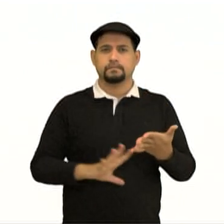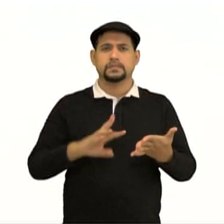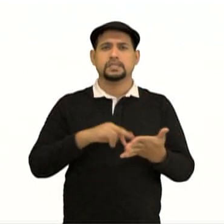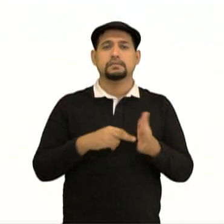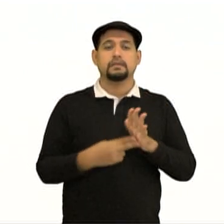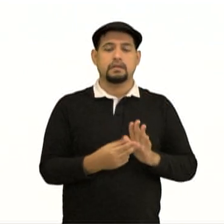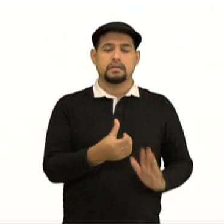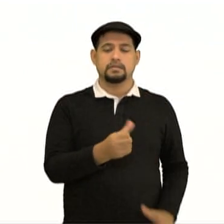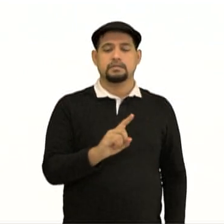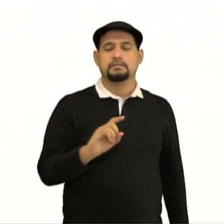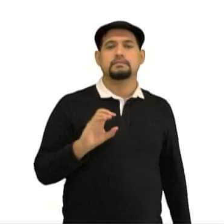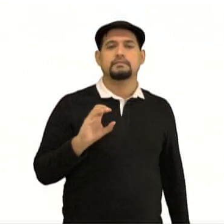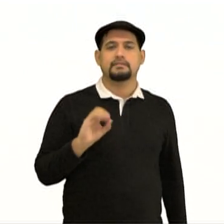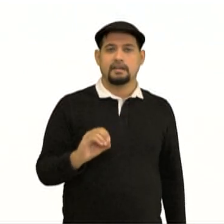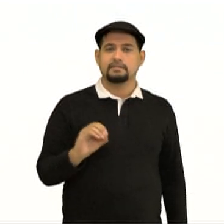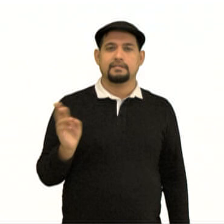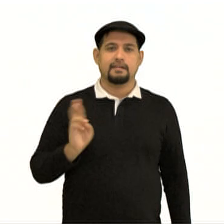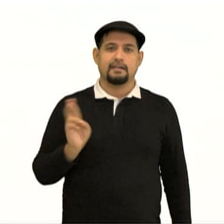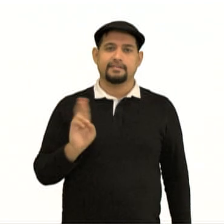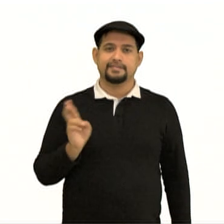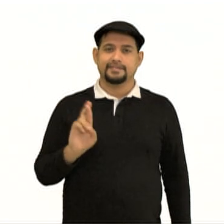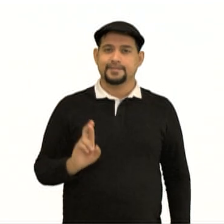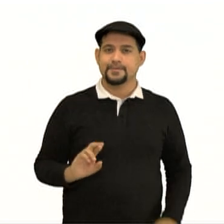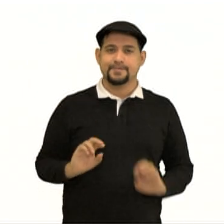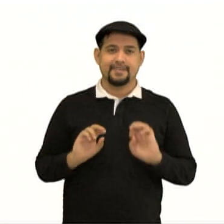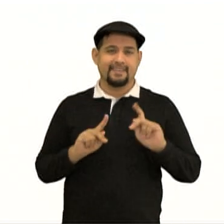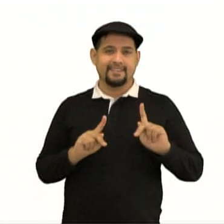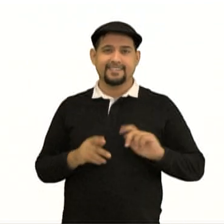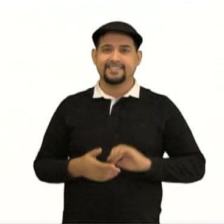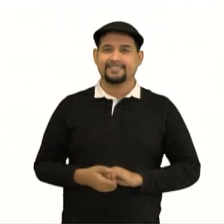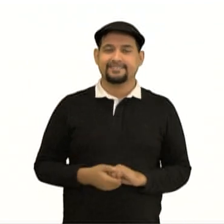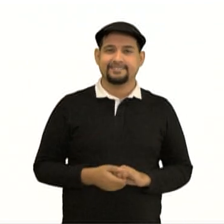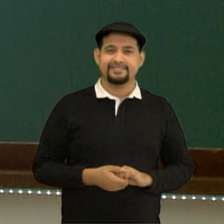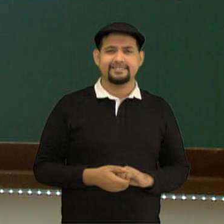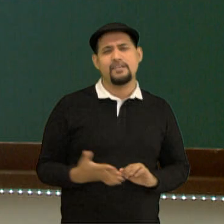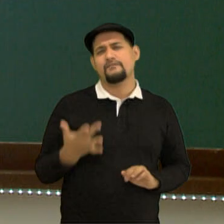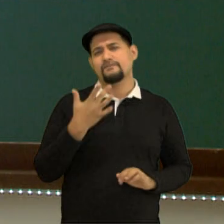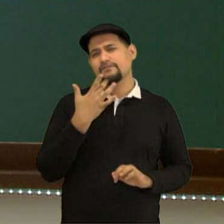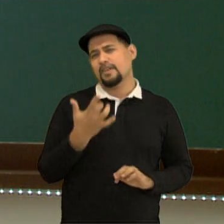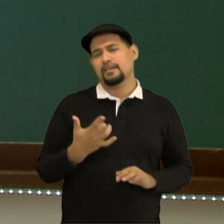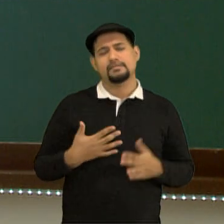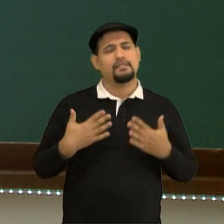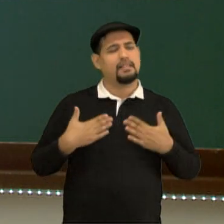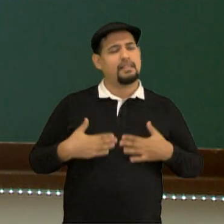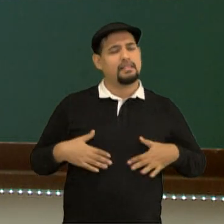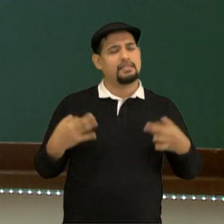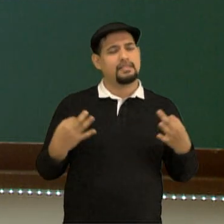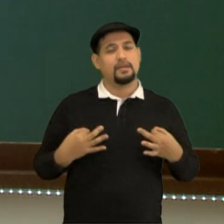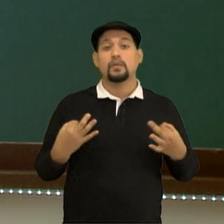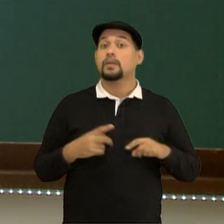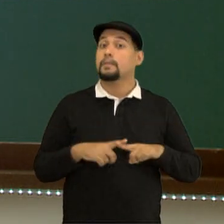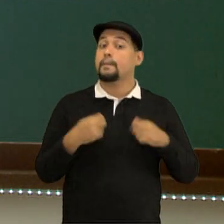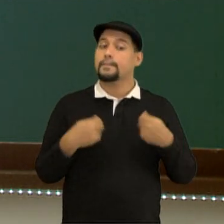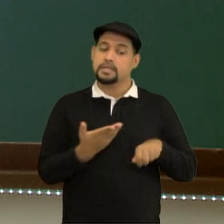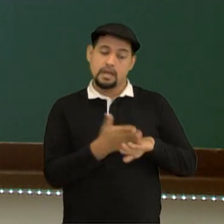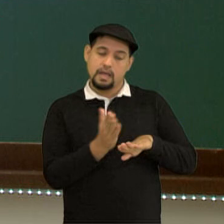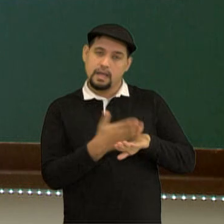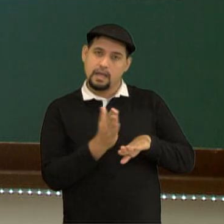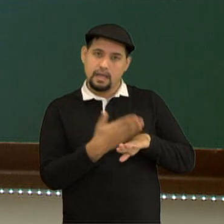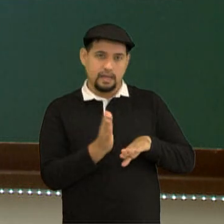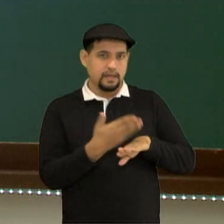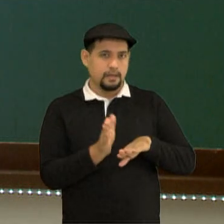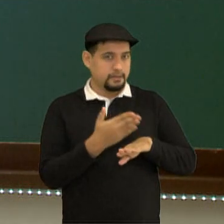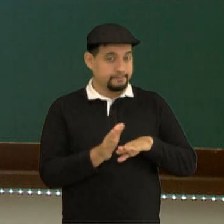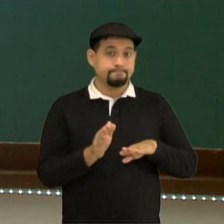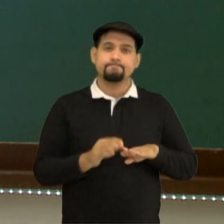R$ 610. Tranquilo, gente? Fácil, moleza, porém a gente precisa praticar ainda